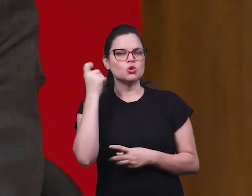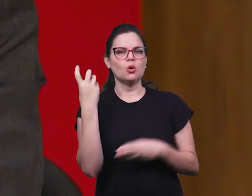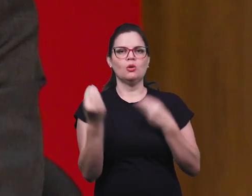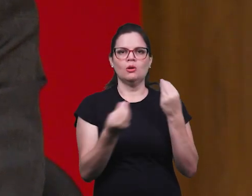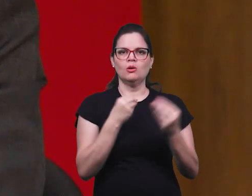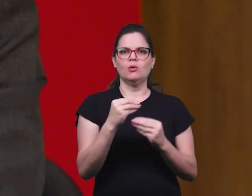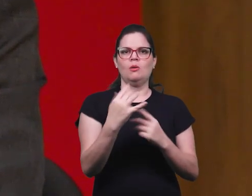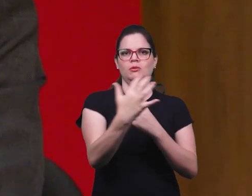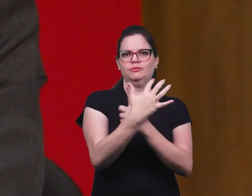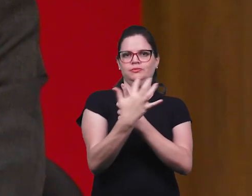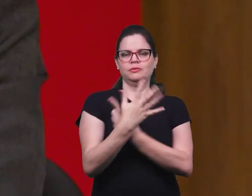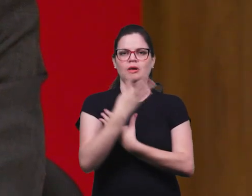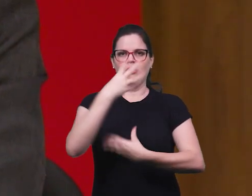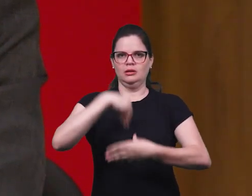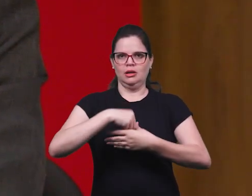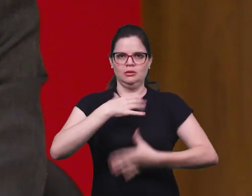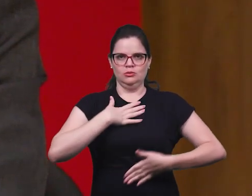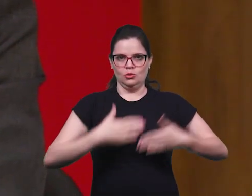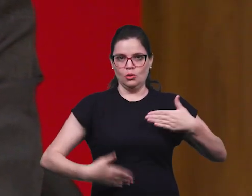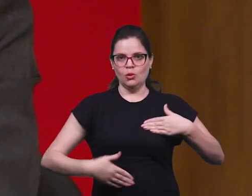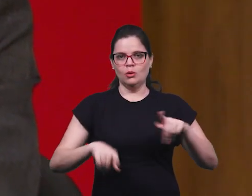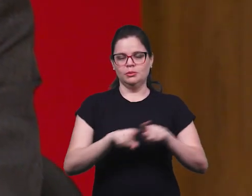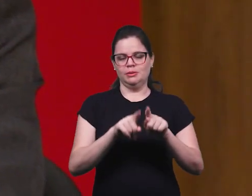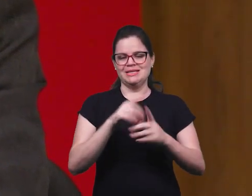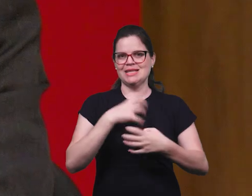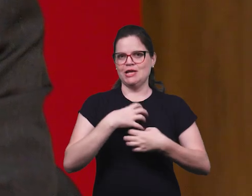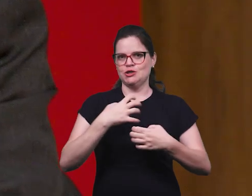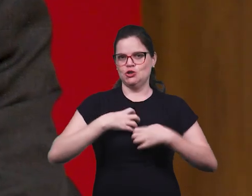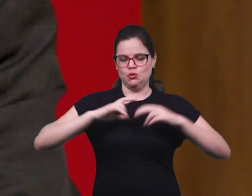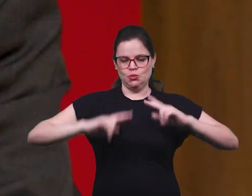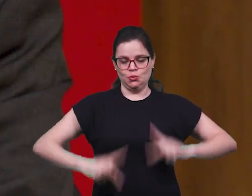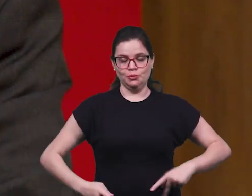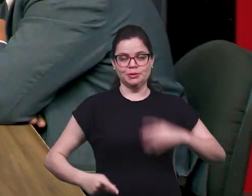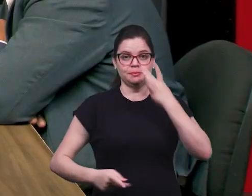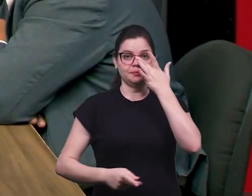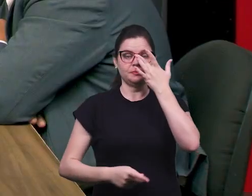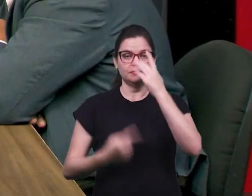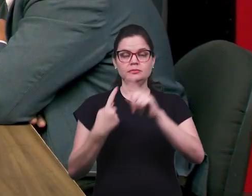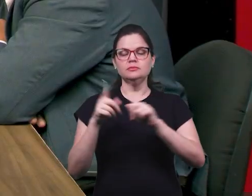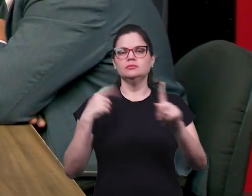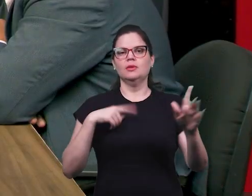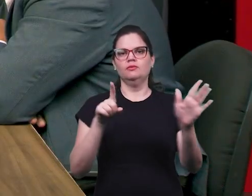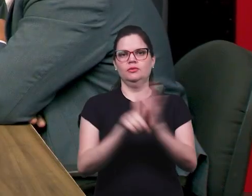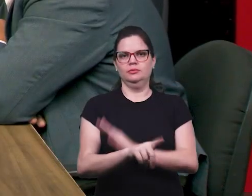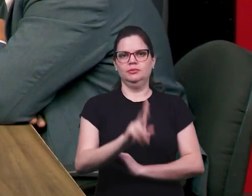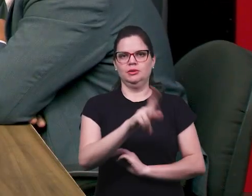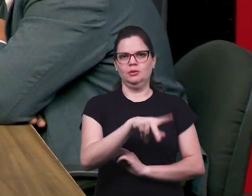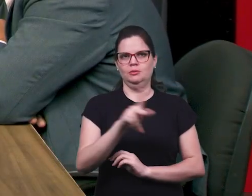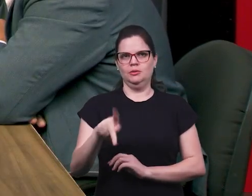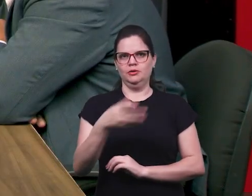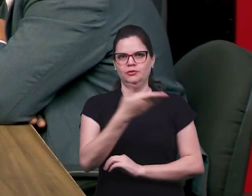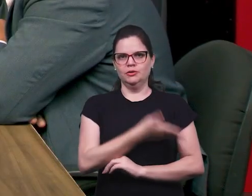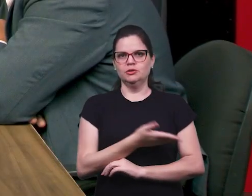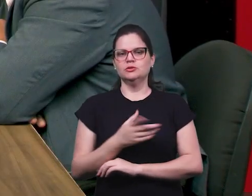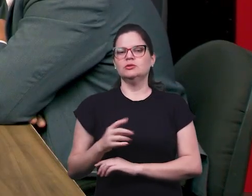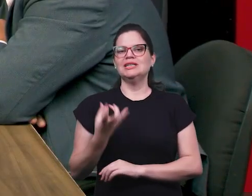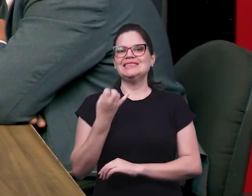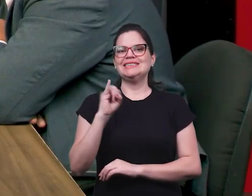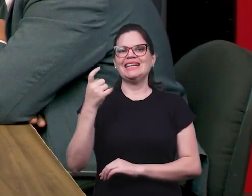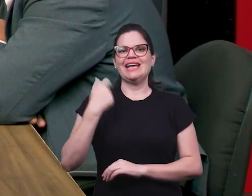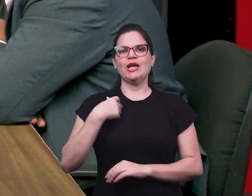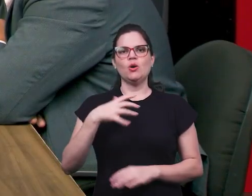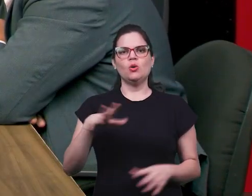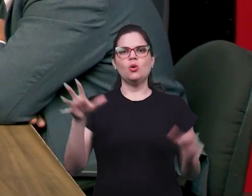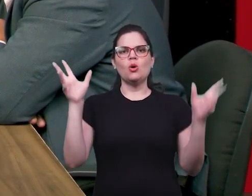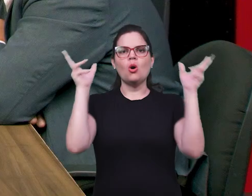vai afetar o homem. Mas eu queria perguntar aqui agora ao professor Alexandre Paulino, e a ausência